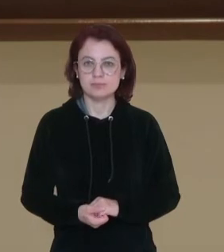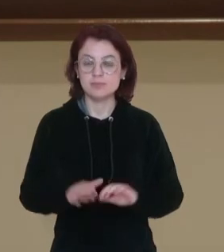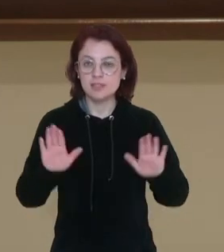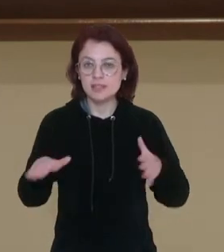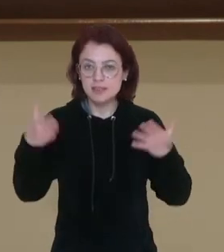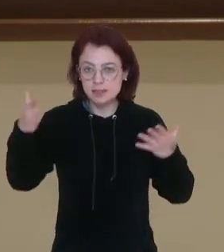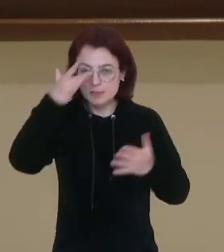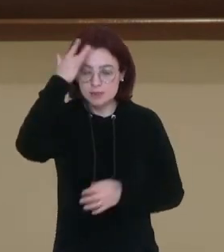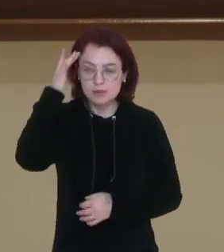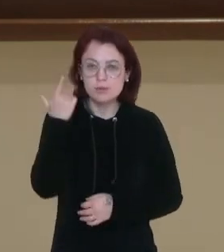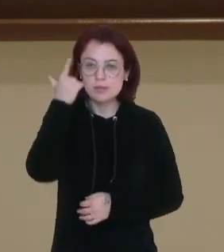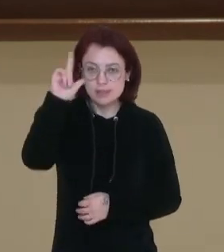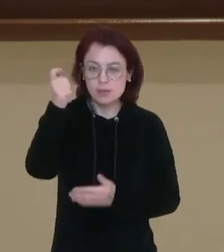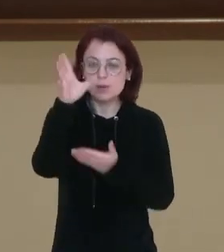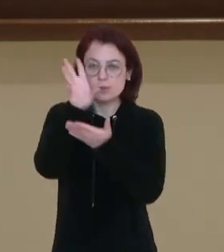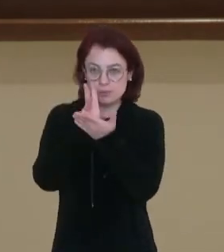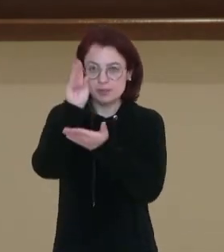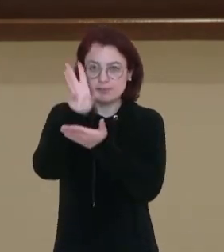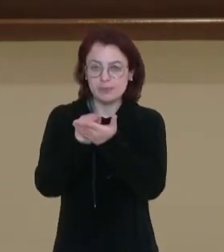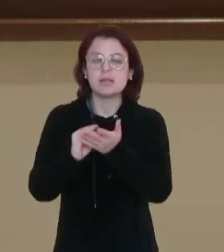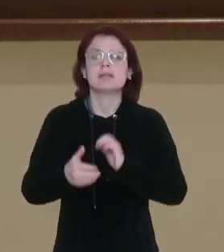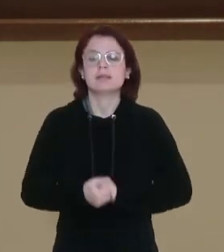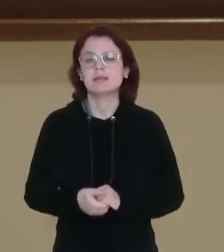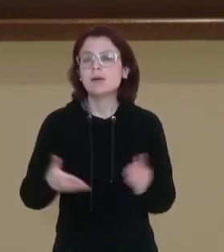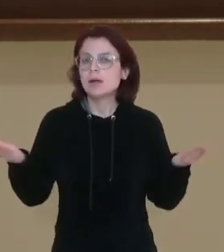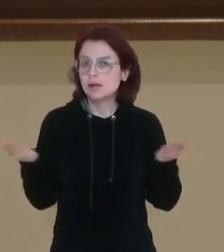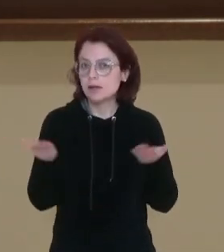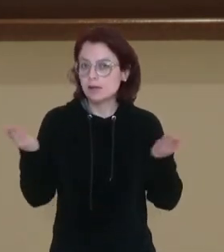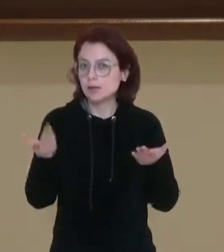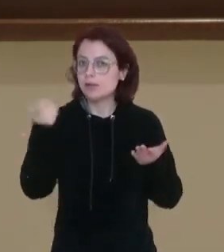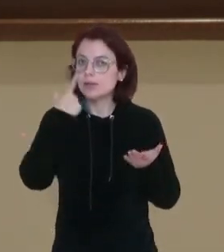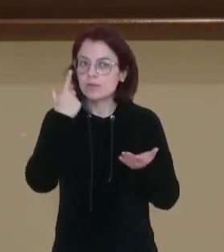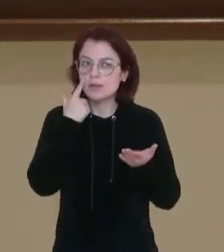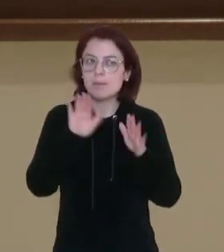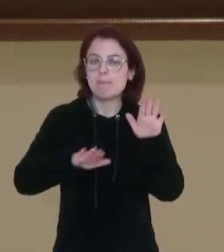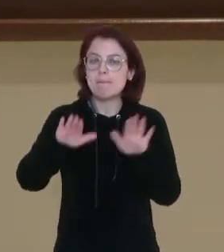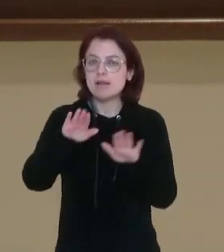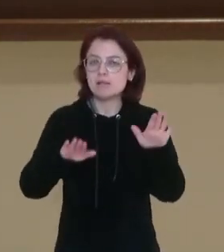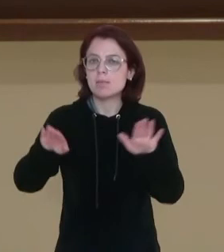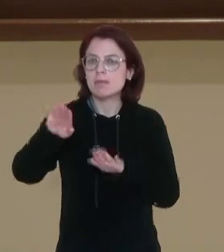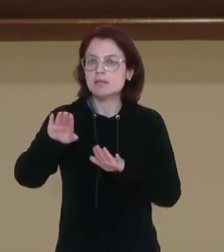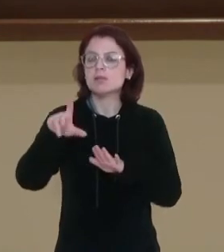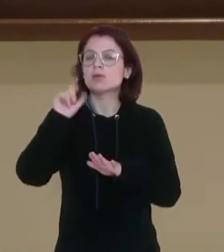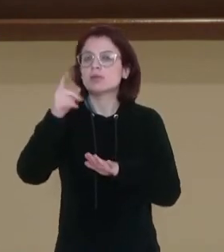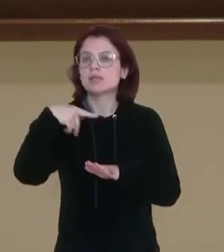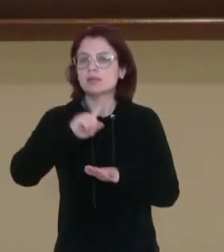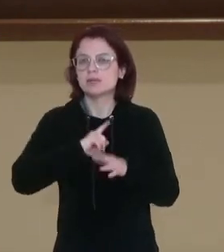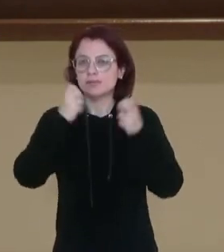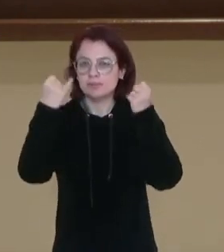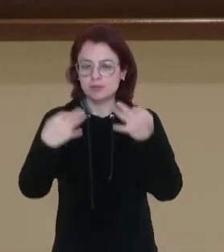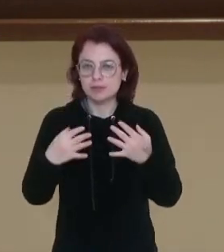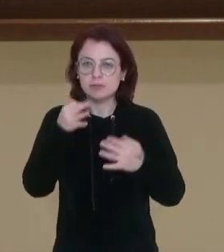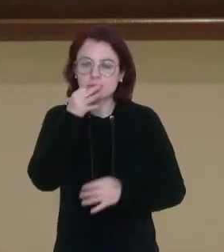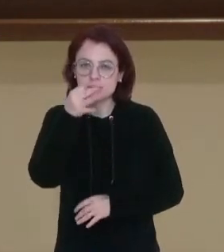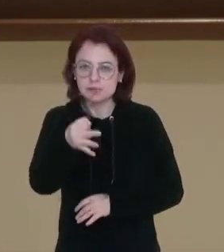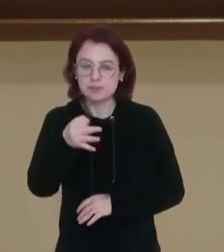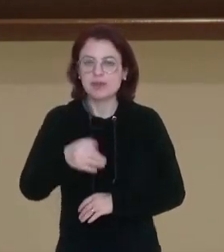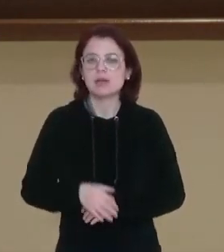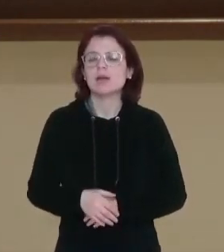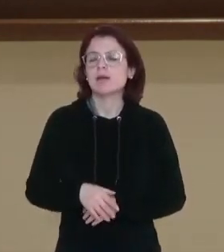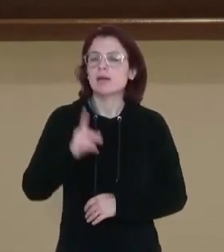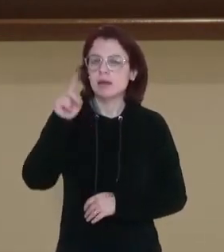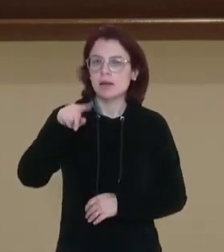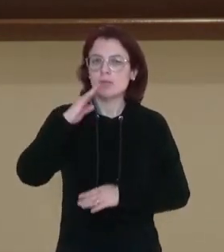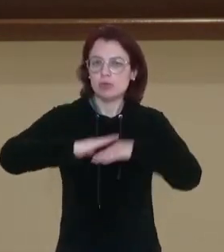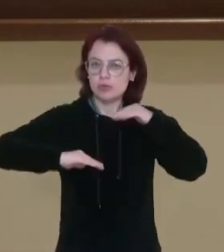E aí, galera, deu para vocês anotarem? Então vamos retomar aqui no passo a passo, né? O que a gente sugere? Então é a produção de um